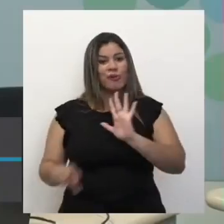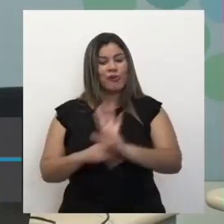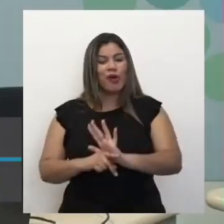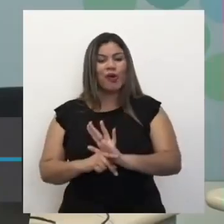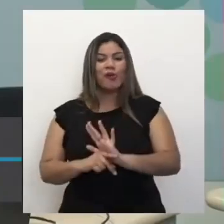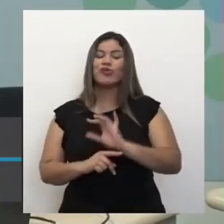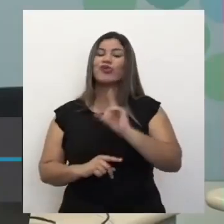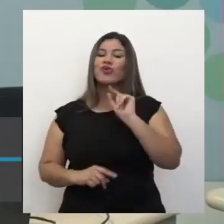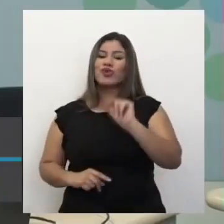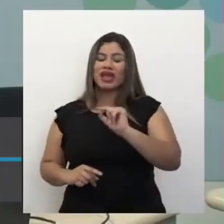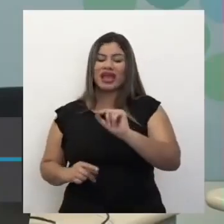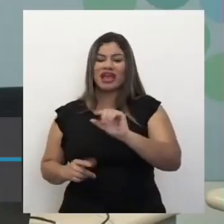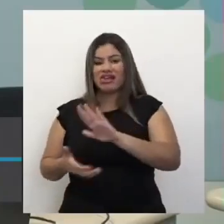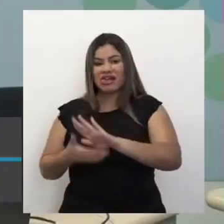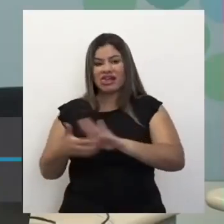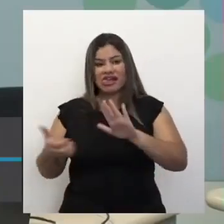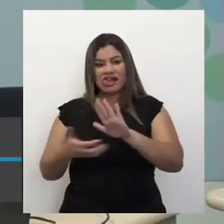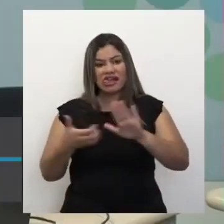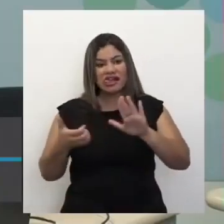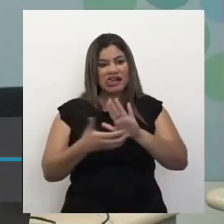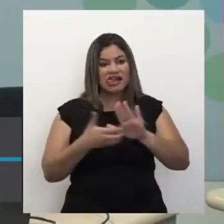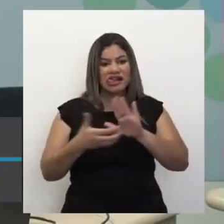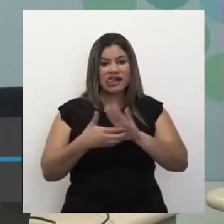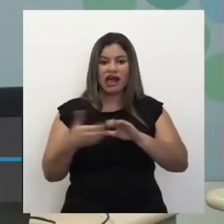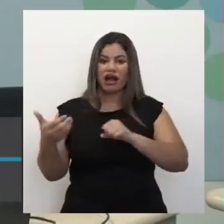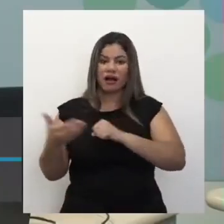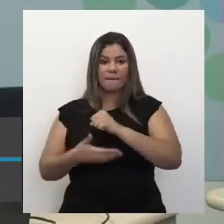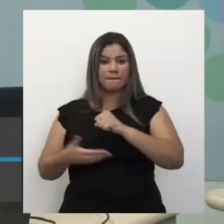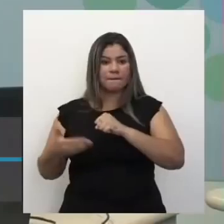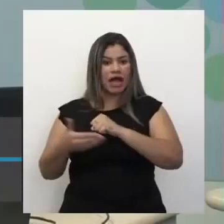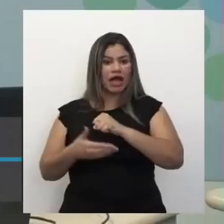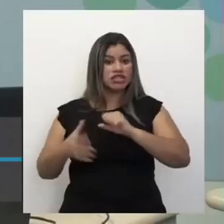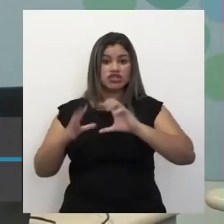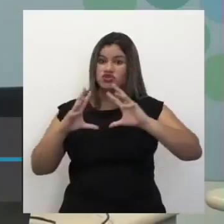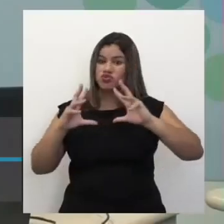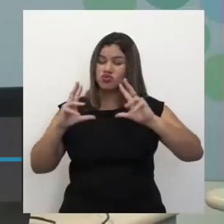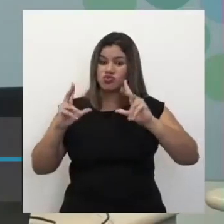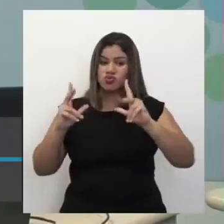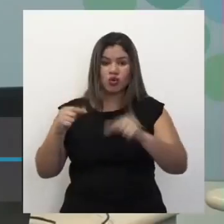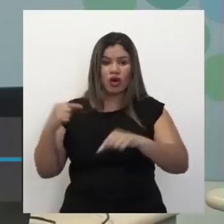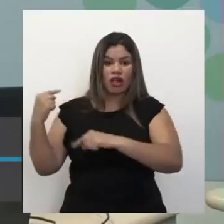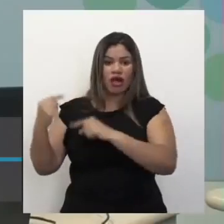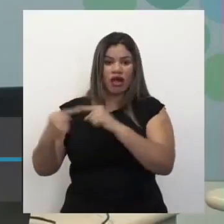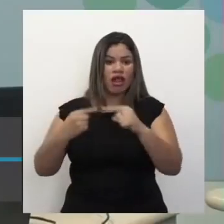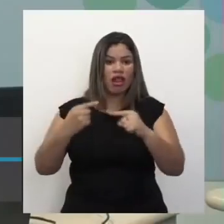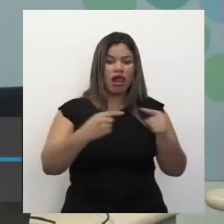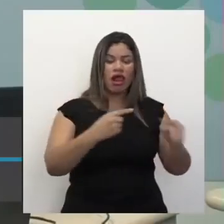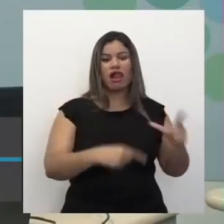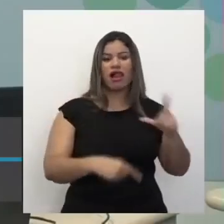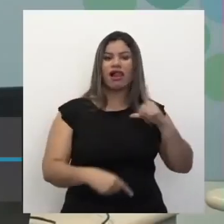extrair essa base de toda uma cadeia. Olha só como isso é grave.